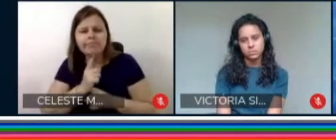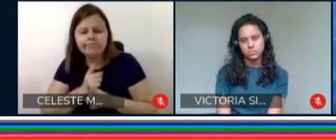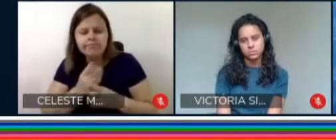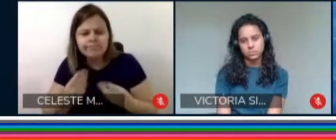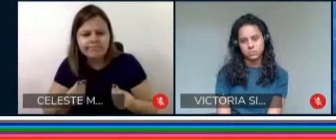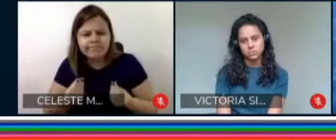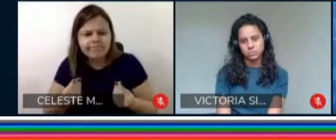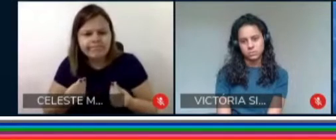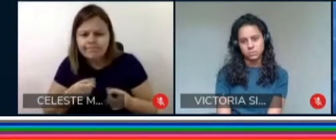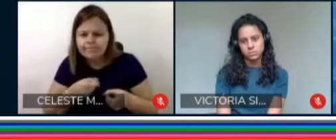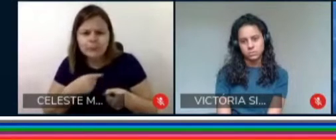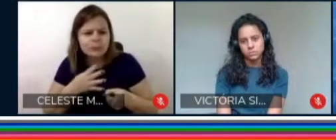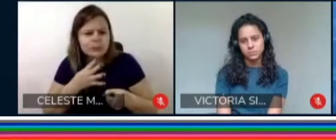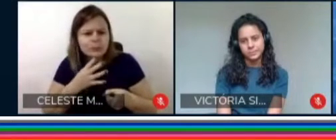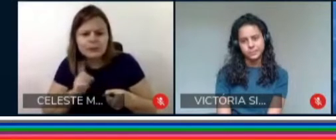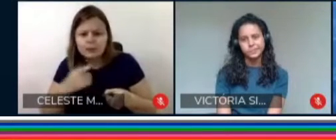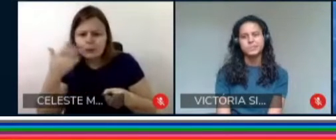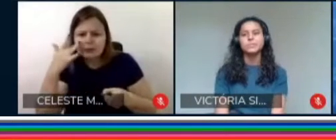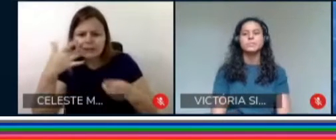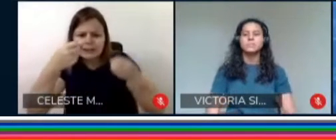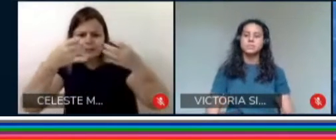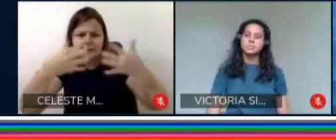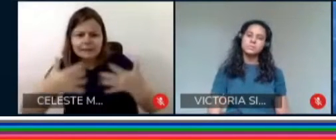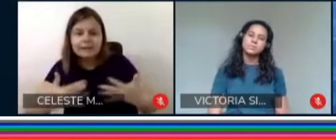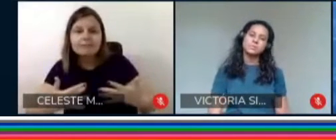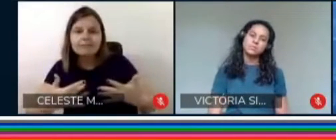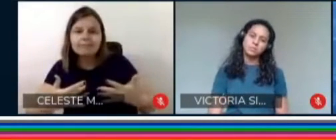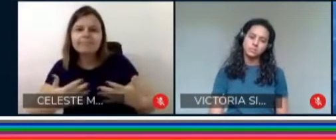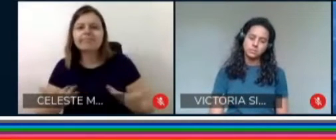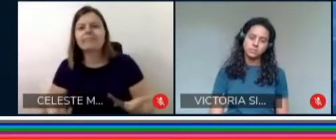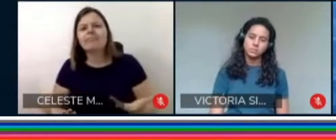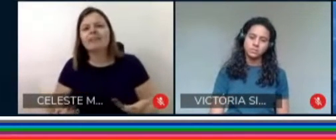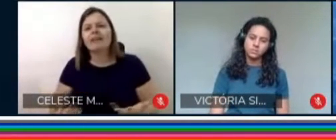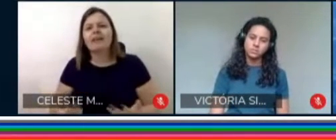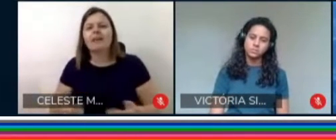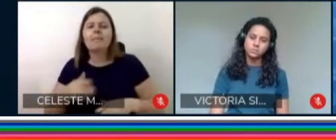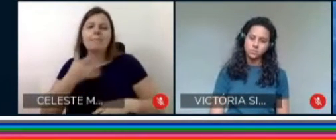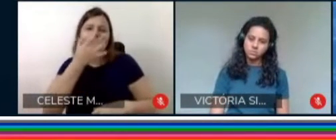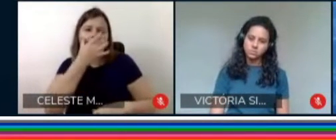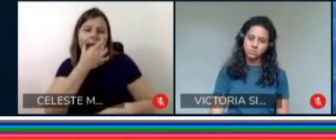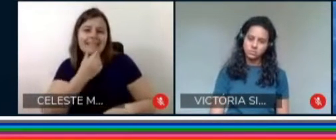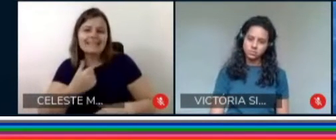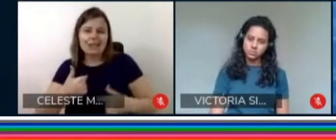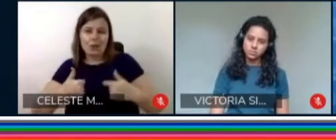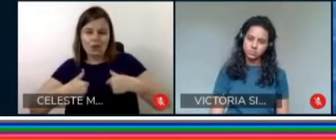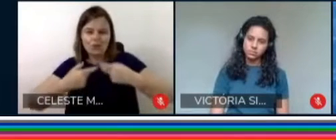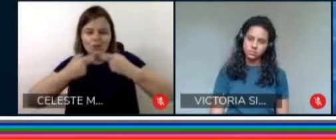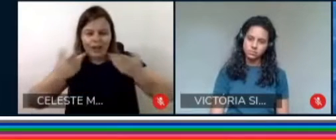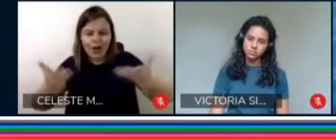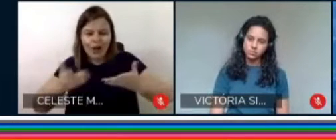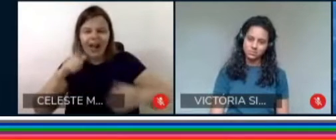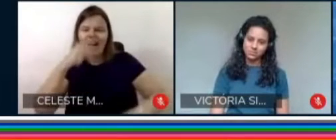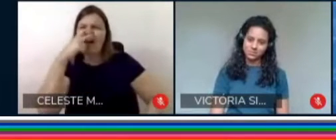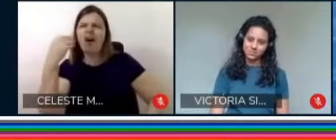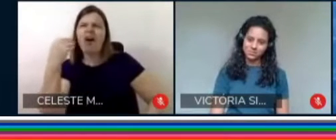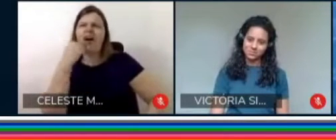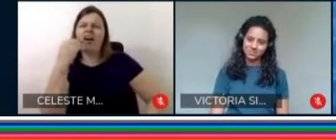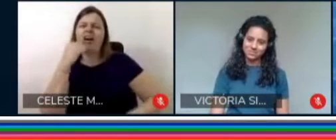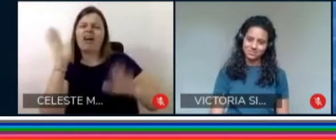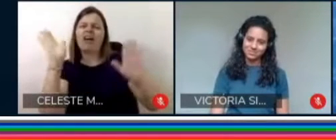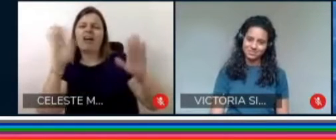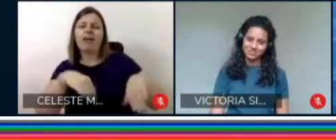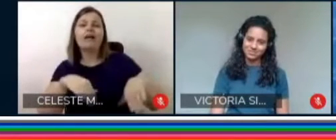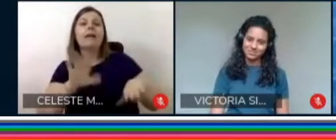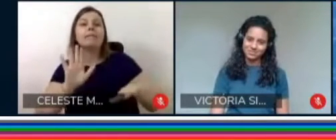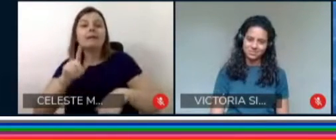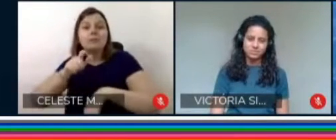conhece ou não sabe definir, né? Isso parece meio óbvio, mas em pesquisa, as questões de ansiedade informacional acabam